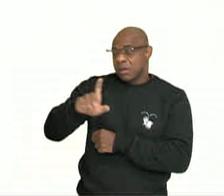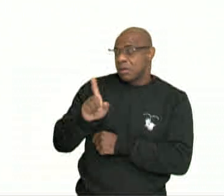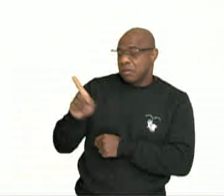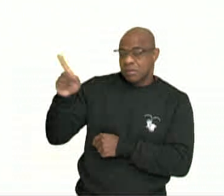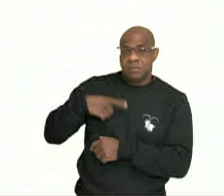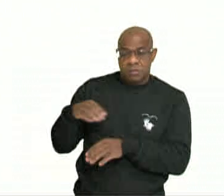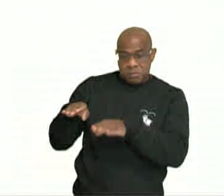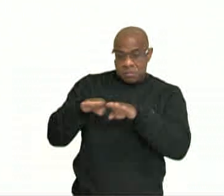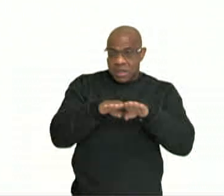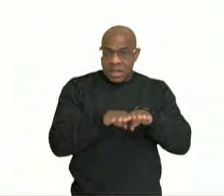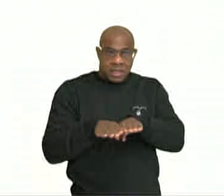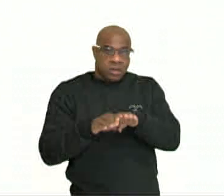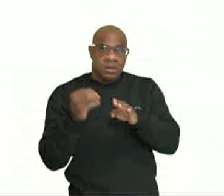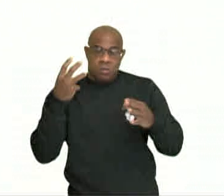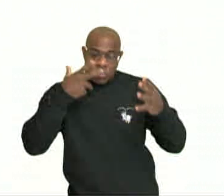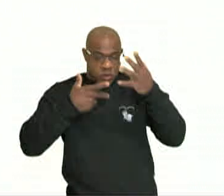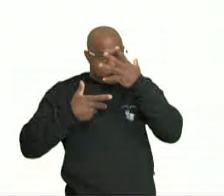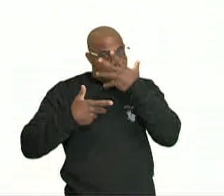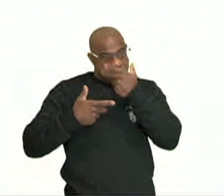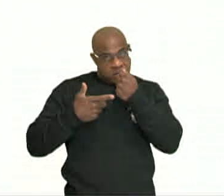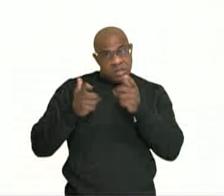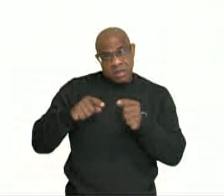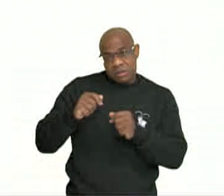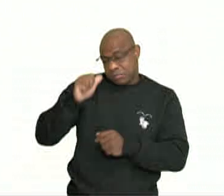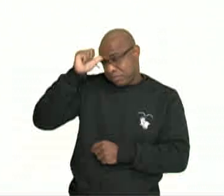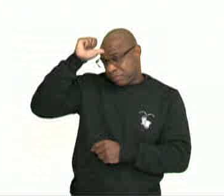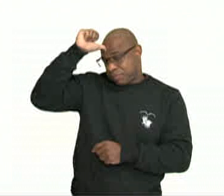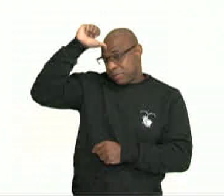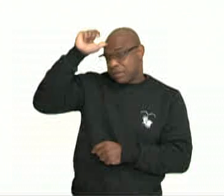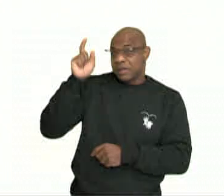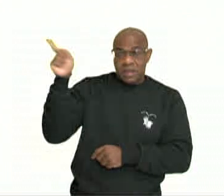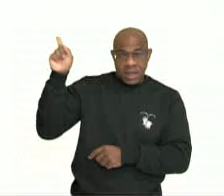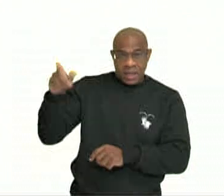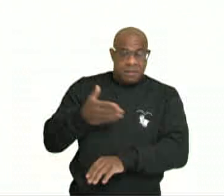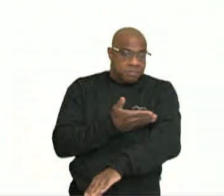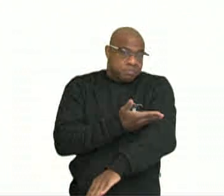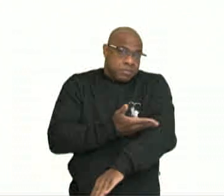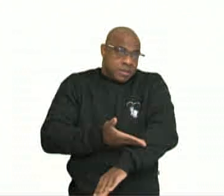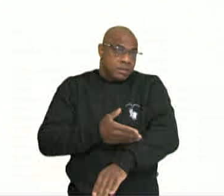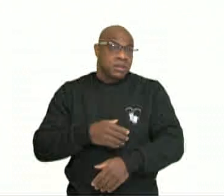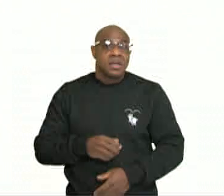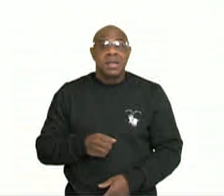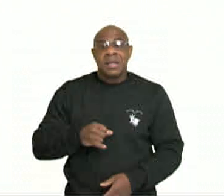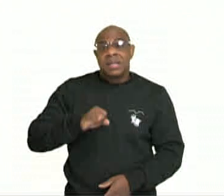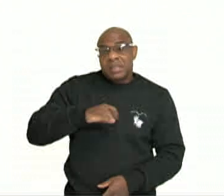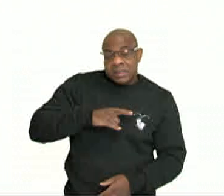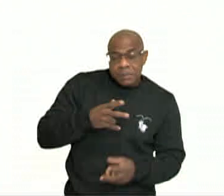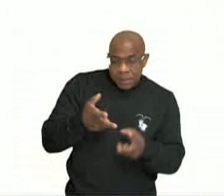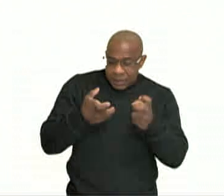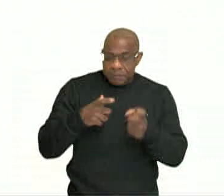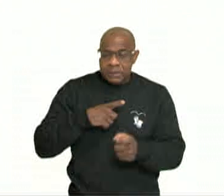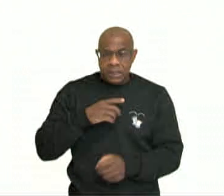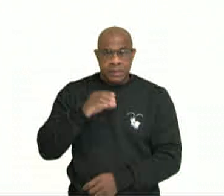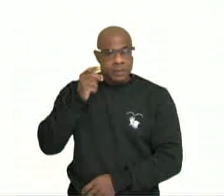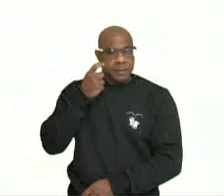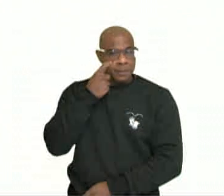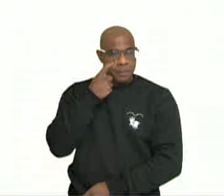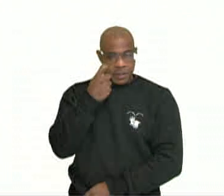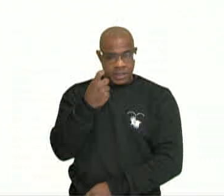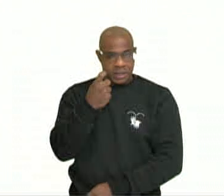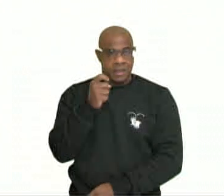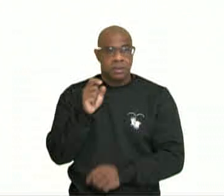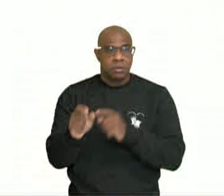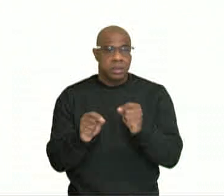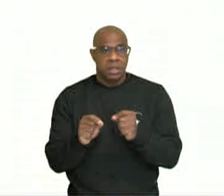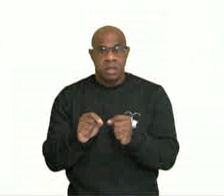padrão estético é o ocidental e branco. Quando se nota o interesse nos casos citados, esses símbolos